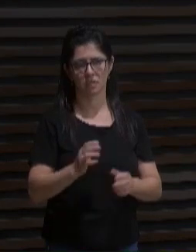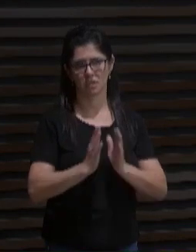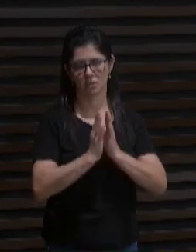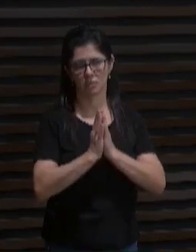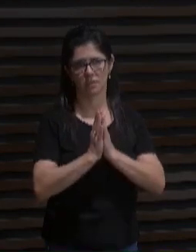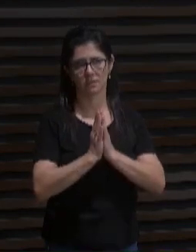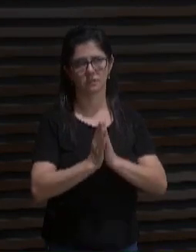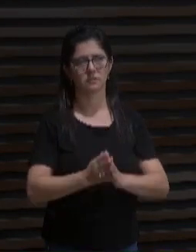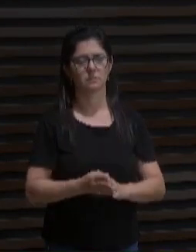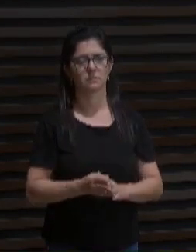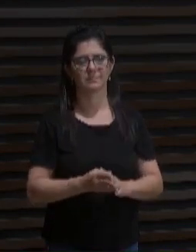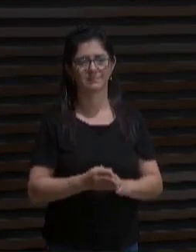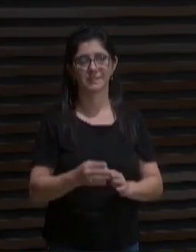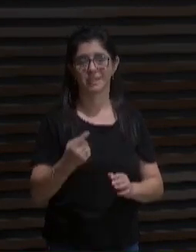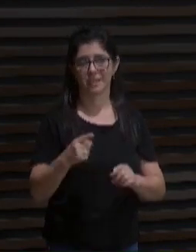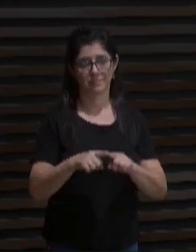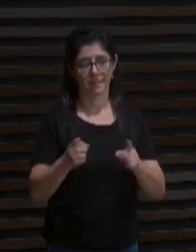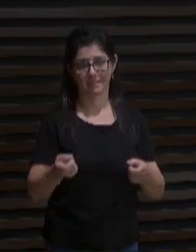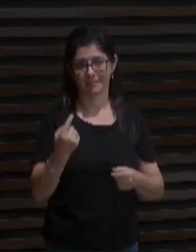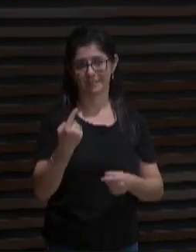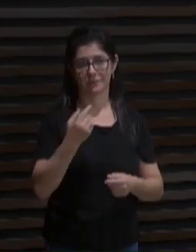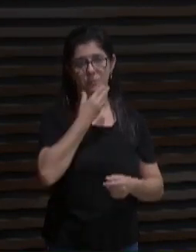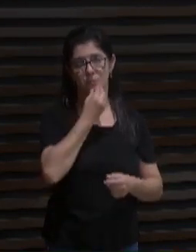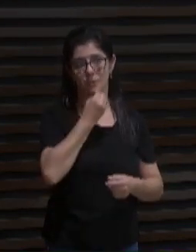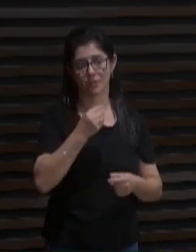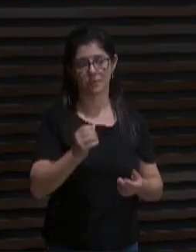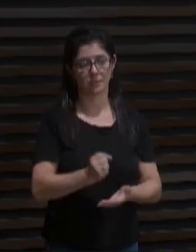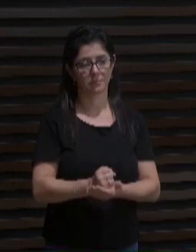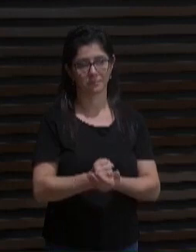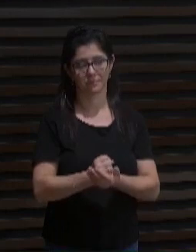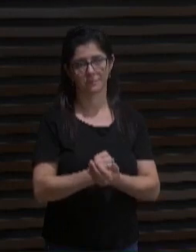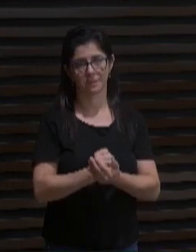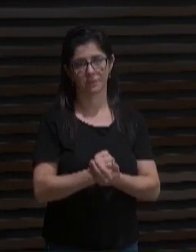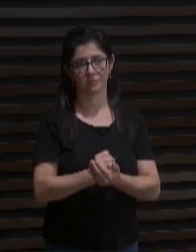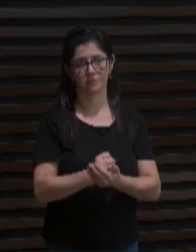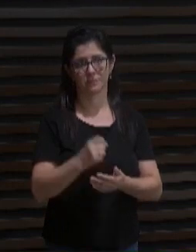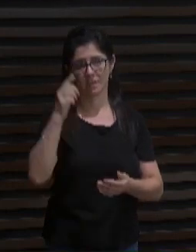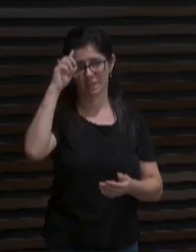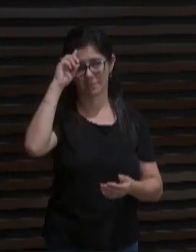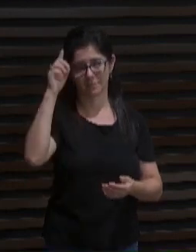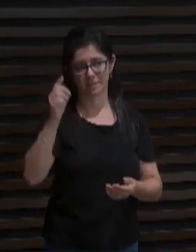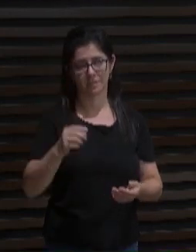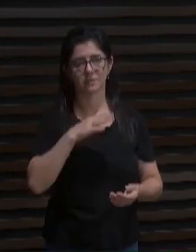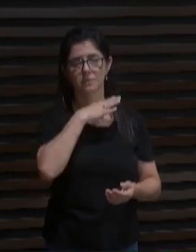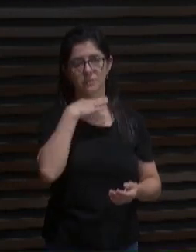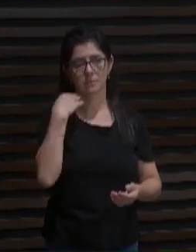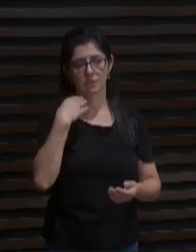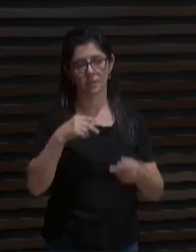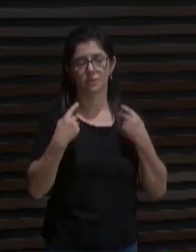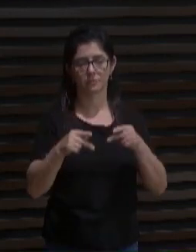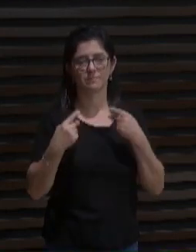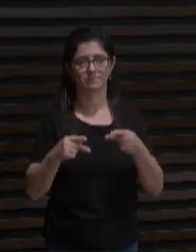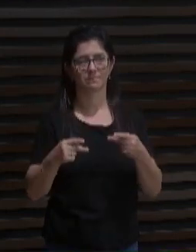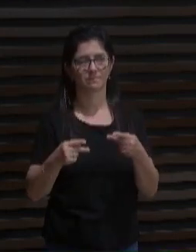foi salvo no dia da morte dele. Na sepultura, quando estava sepultando, doutor Thomas